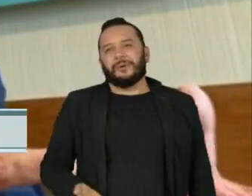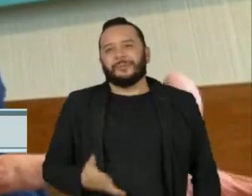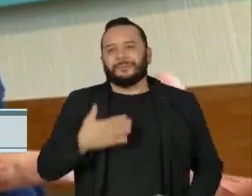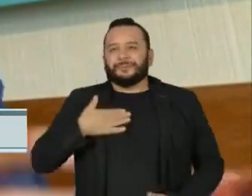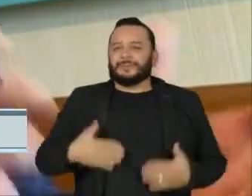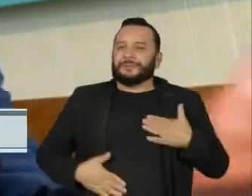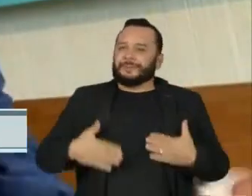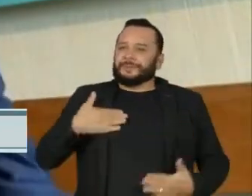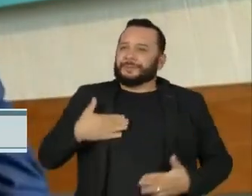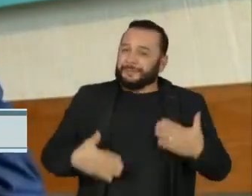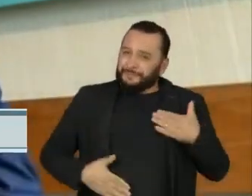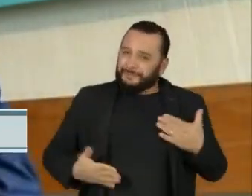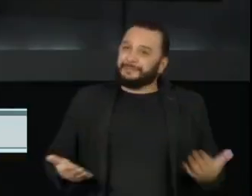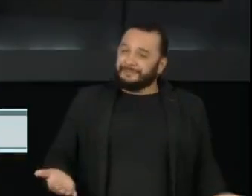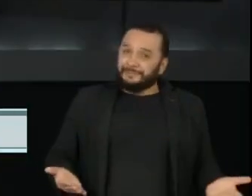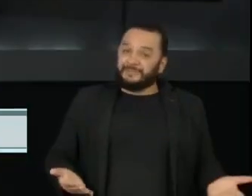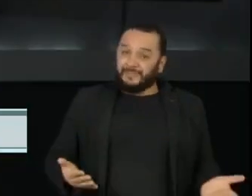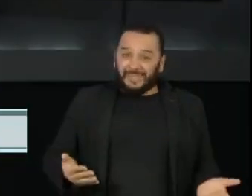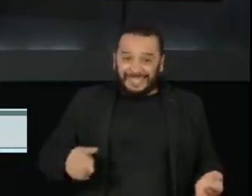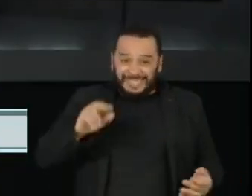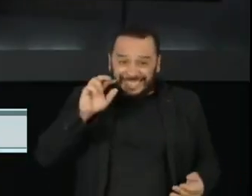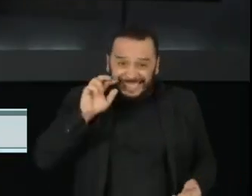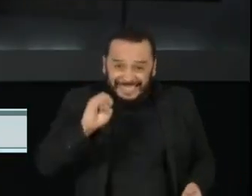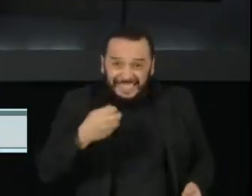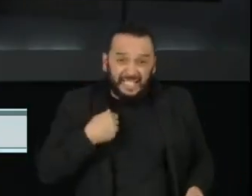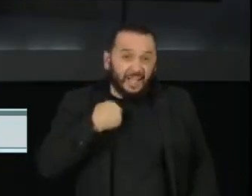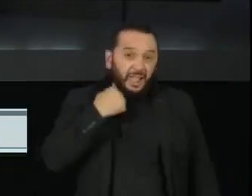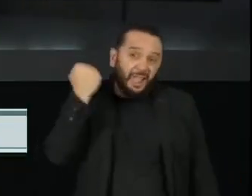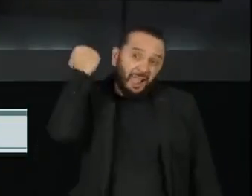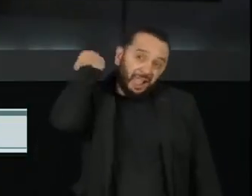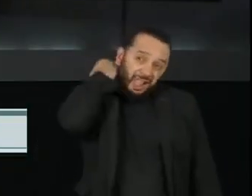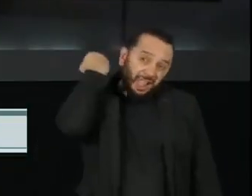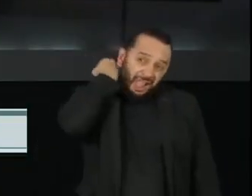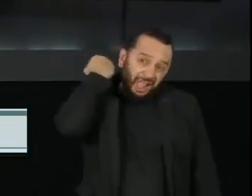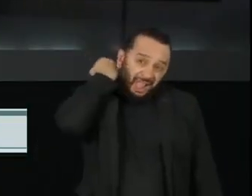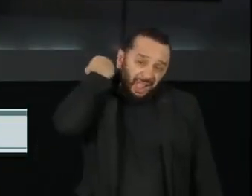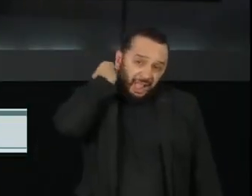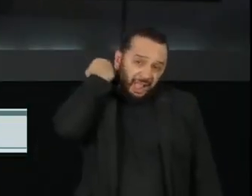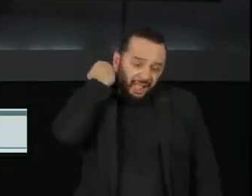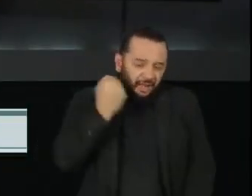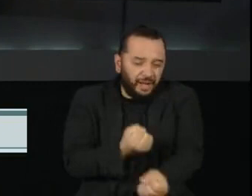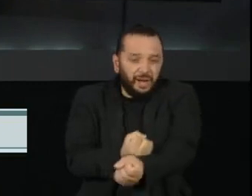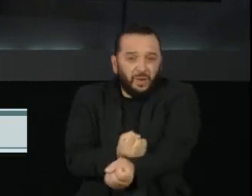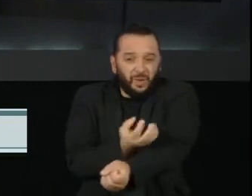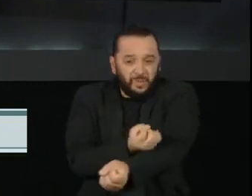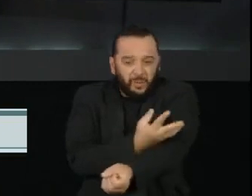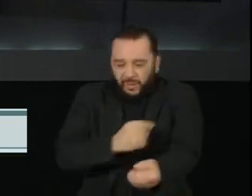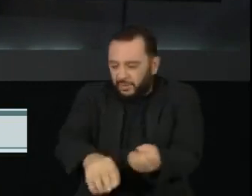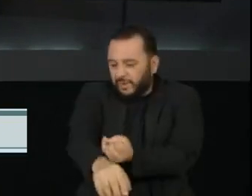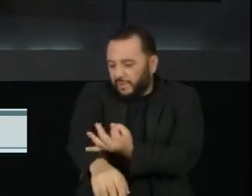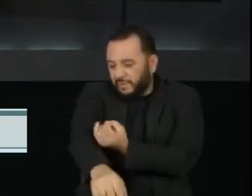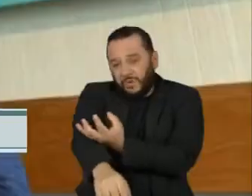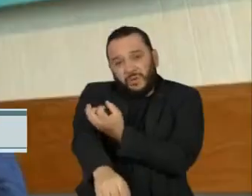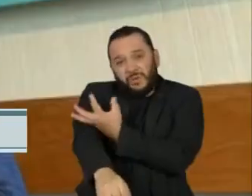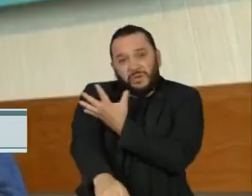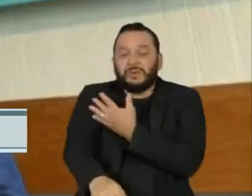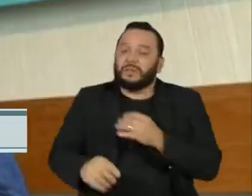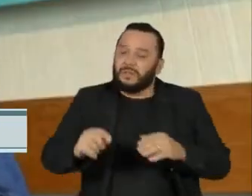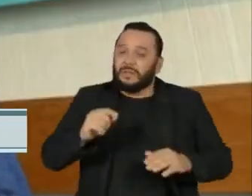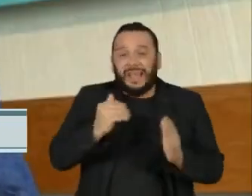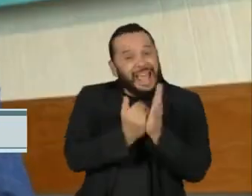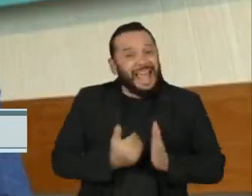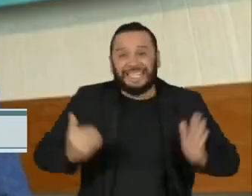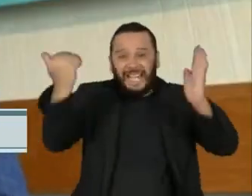vida inadequado é esse estresse conduzido pelos seus hormônios, adrenalina e cortisol. E,